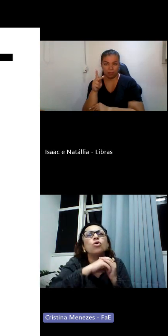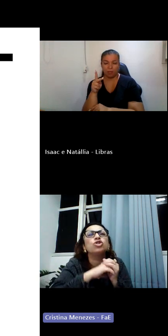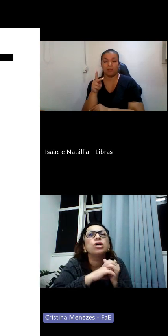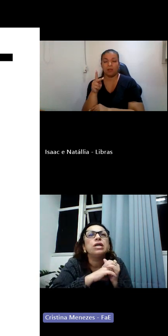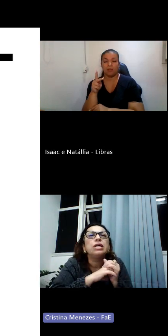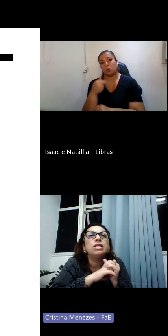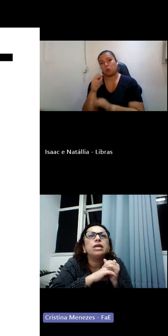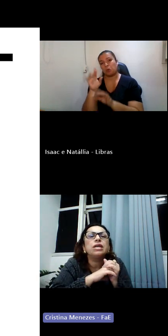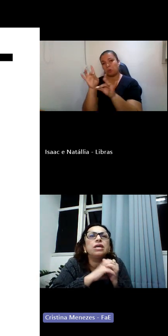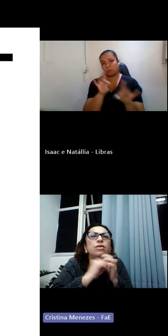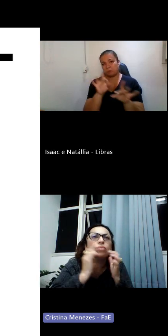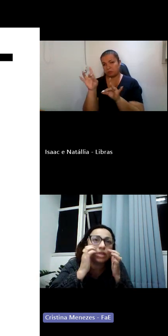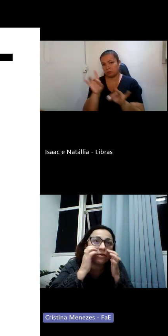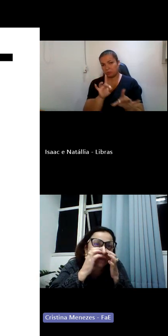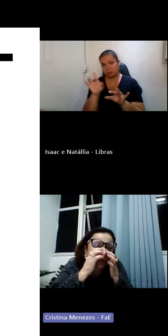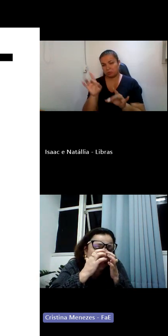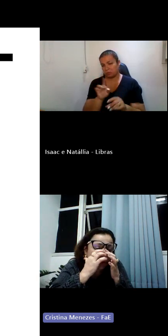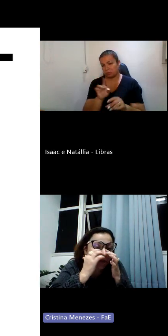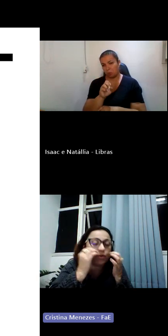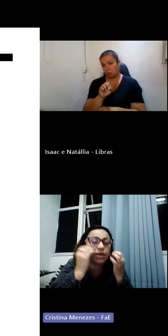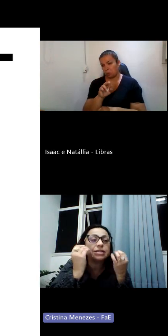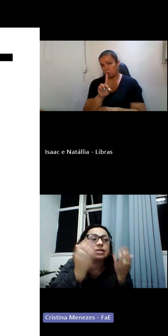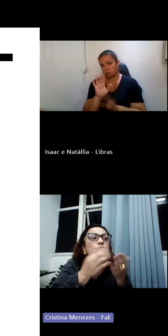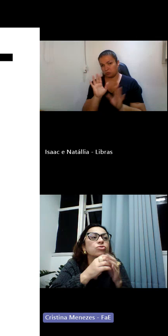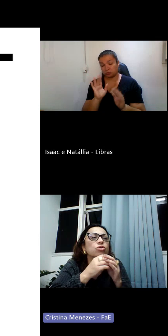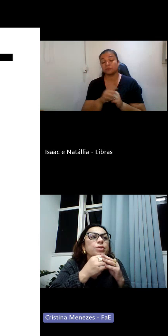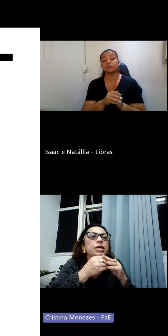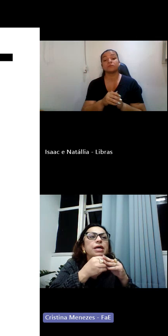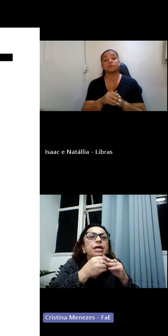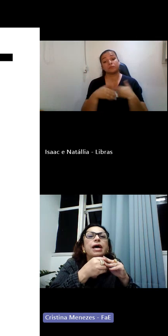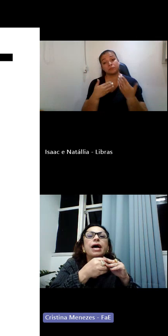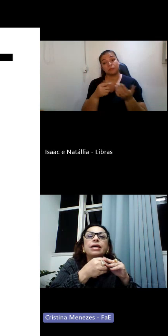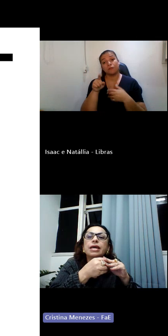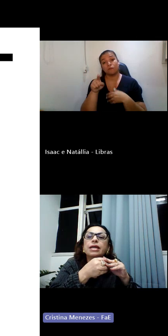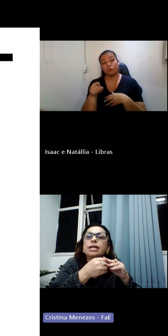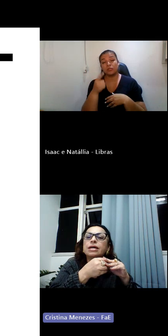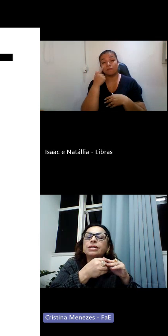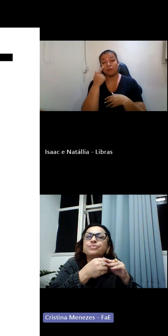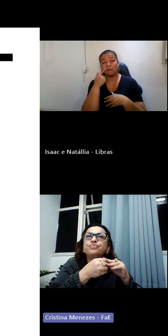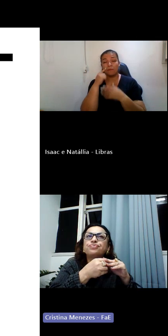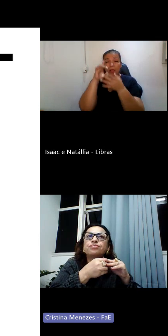no Word. E aí você vai fazer uma reflexão sobre